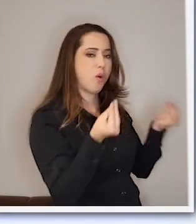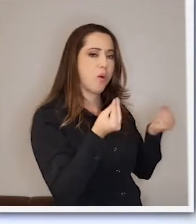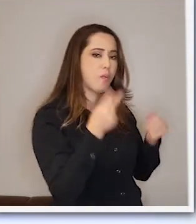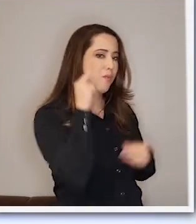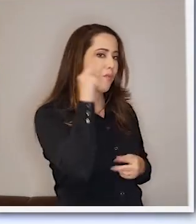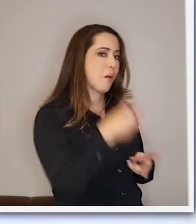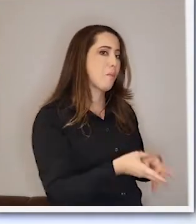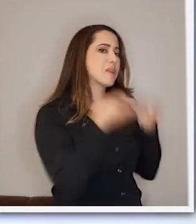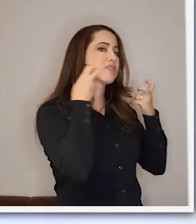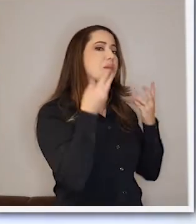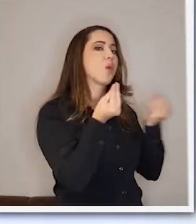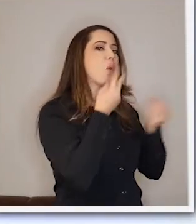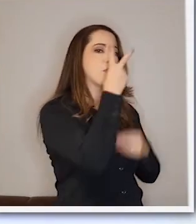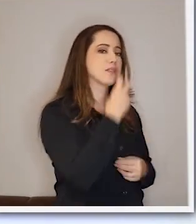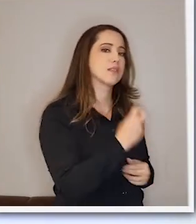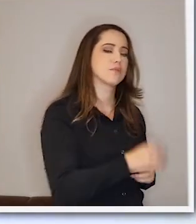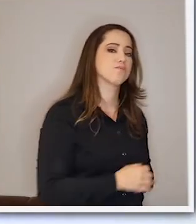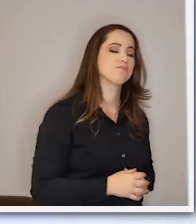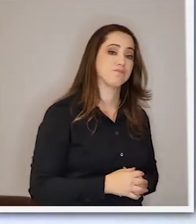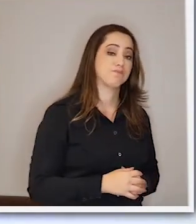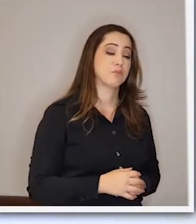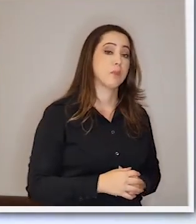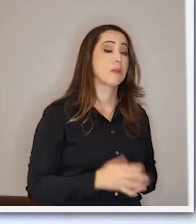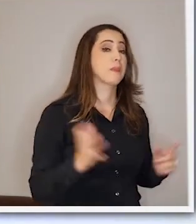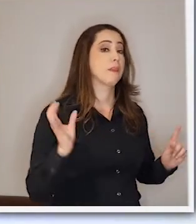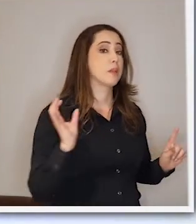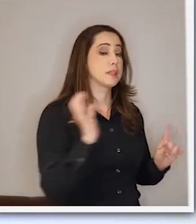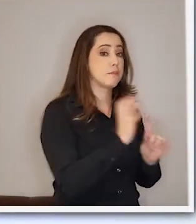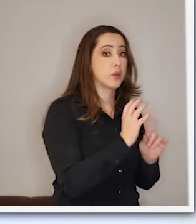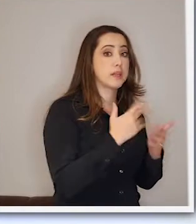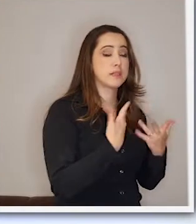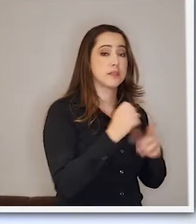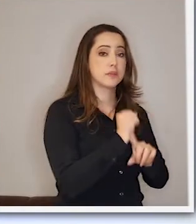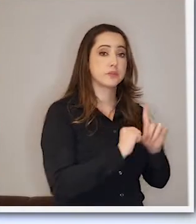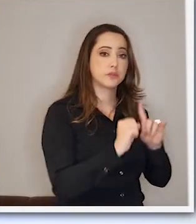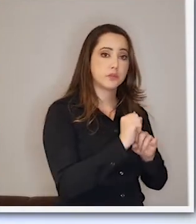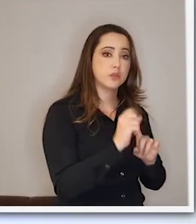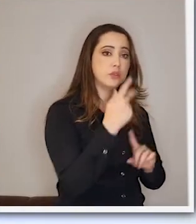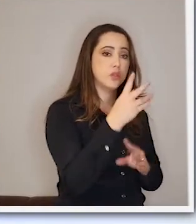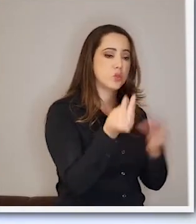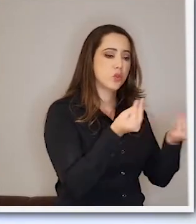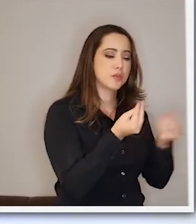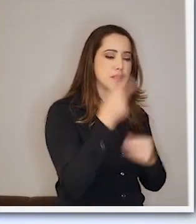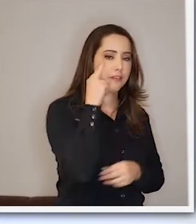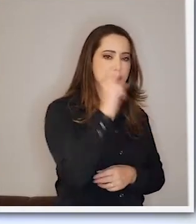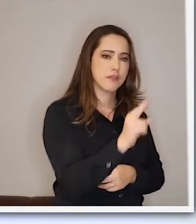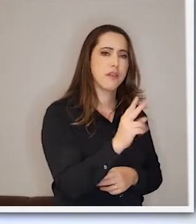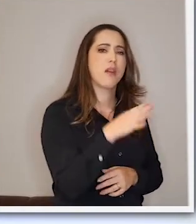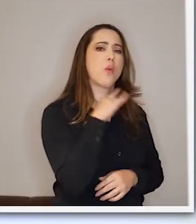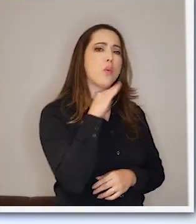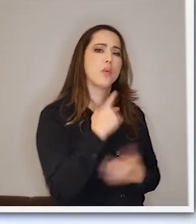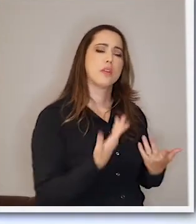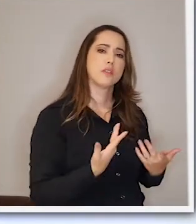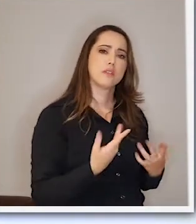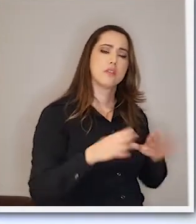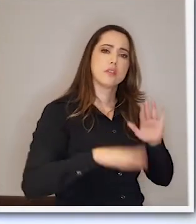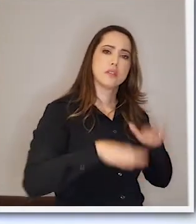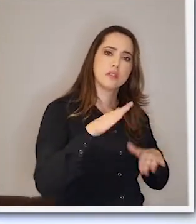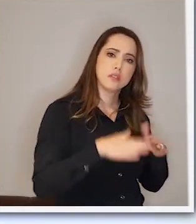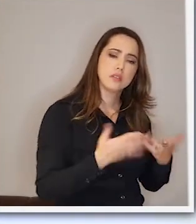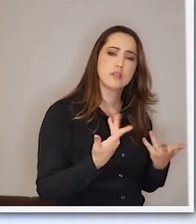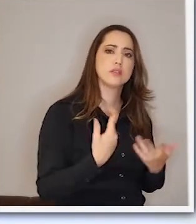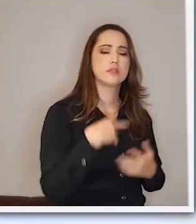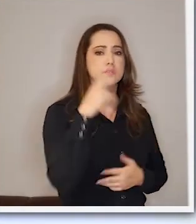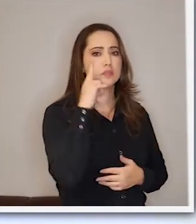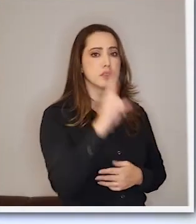deficiência visual. Então, esse impacto social da sua visão é que atrapalha